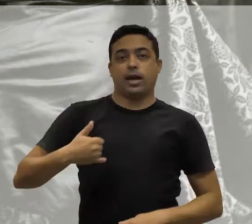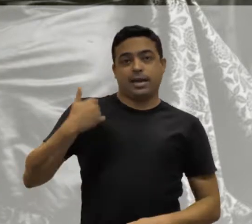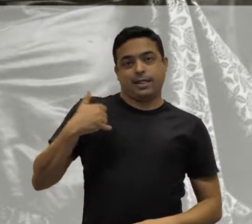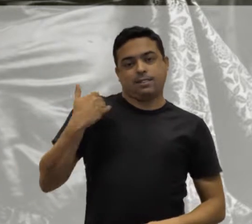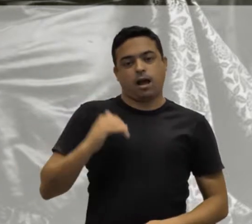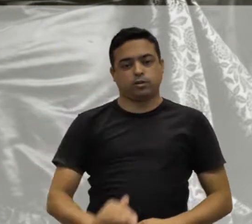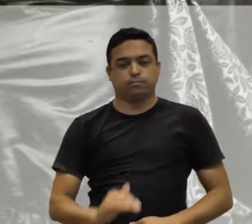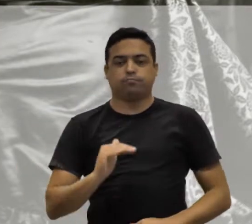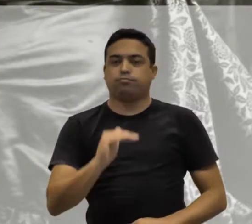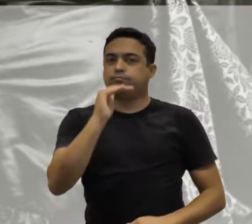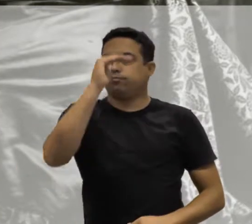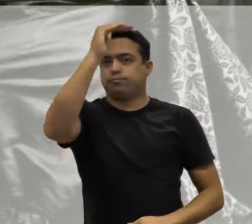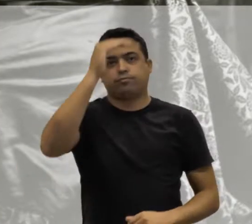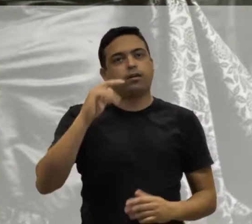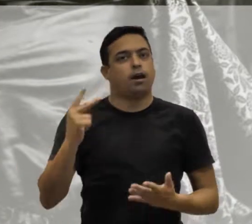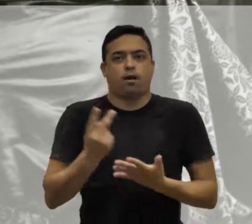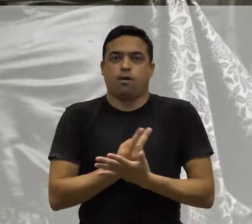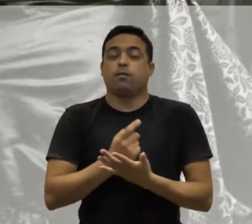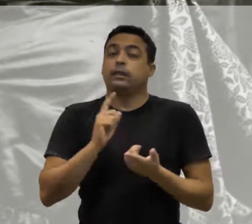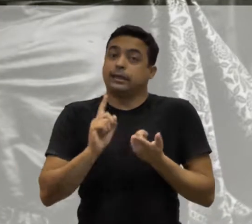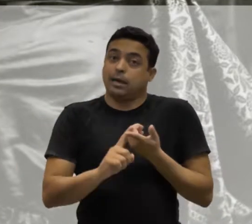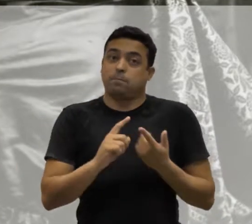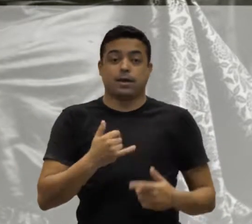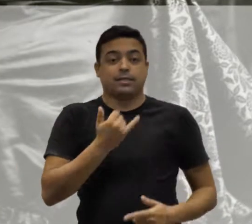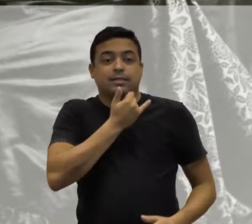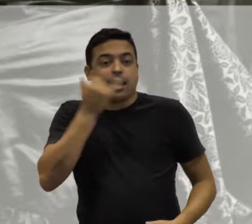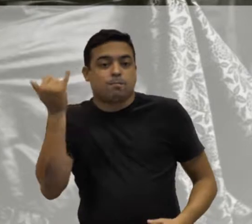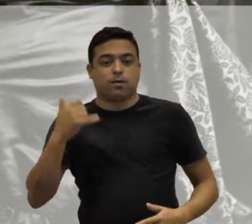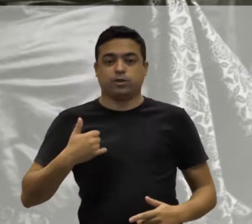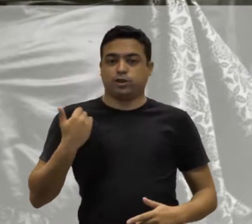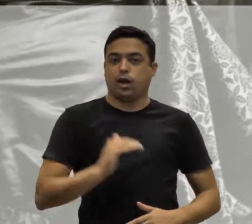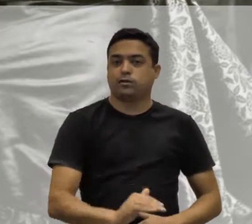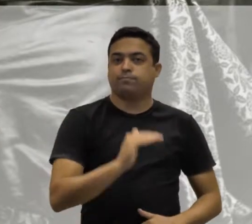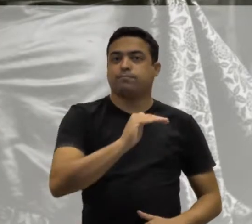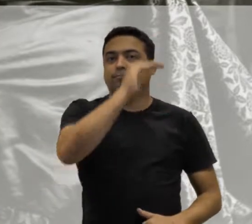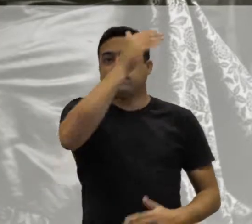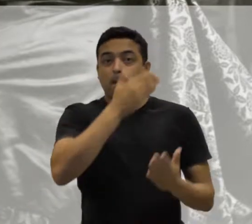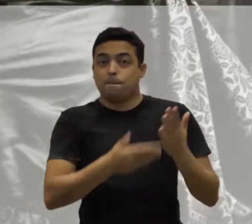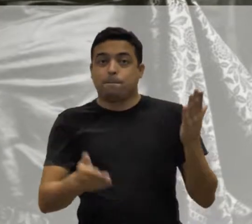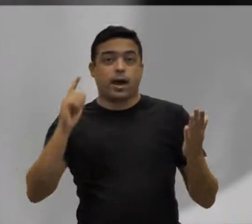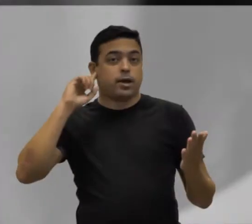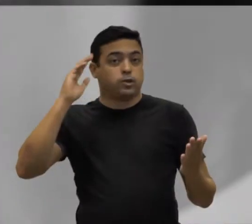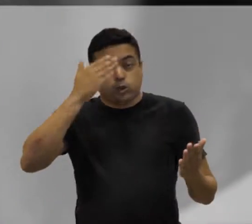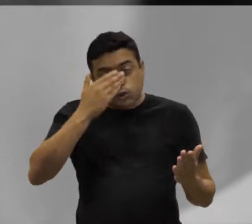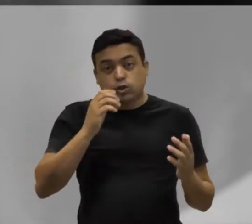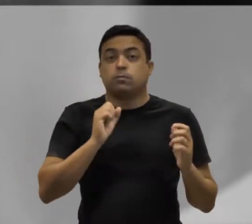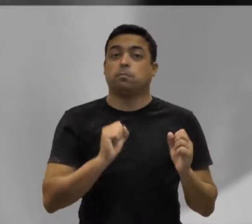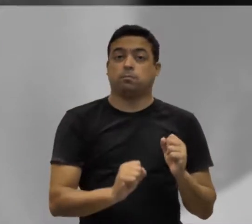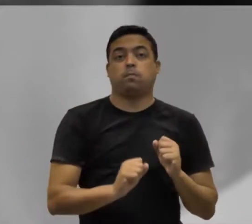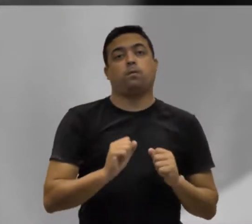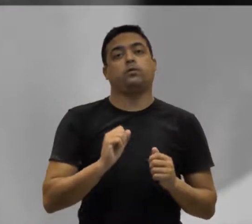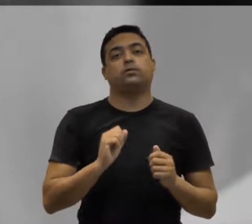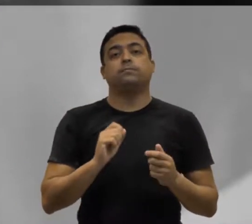diferentes fases da vida da pessoa, que também influencia nas relações que esta tem com o mundo e com o outro.